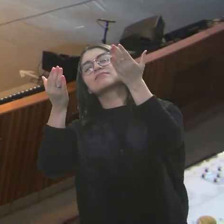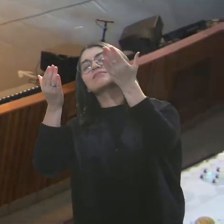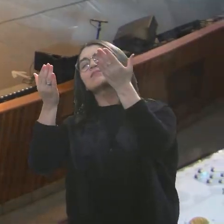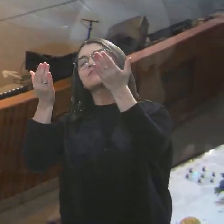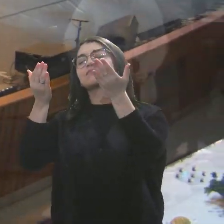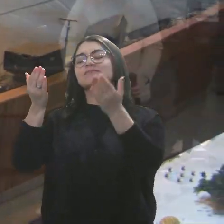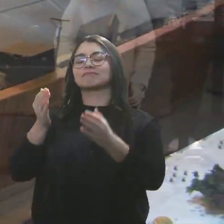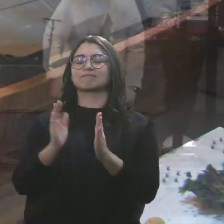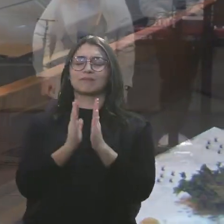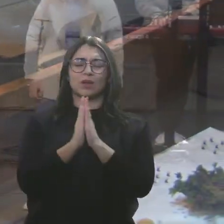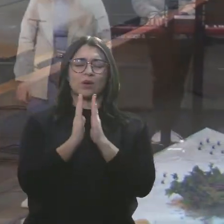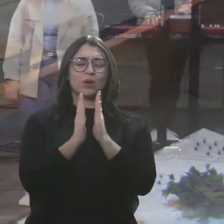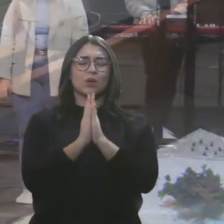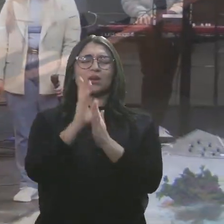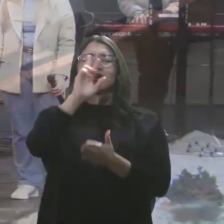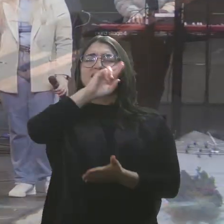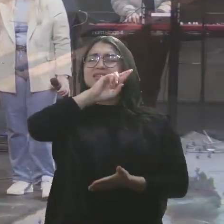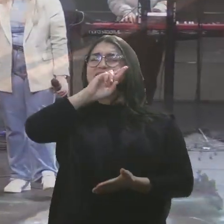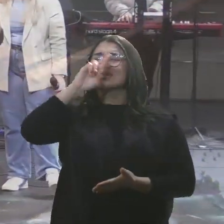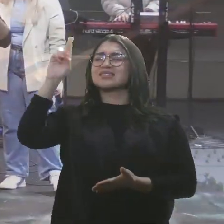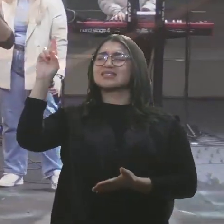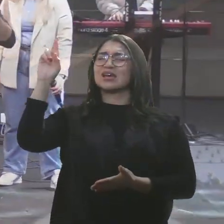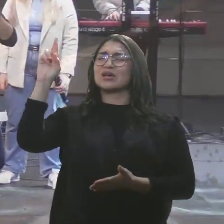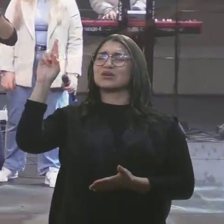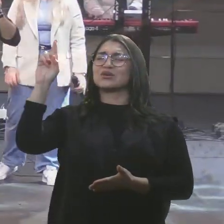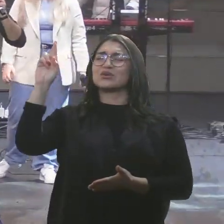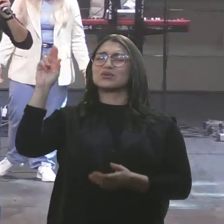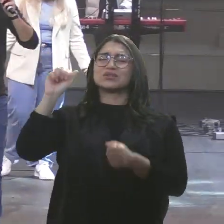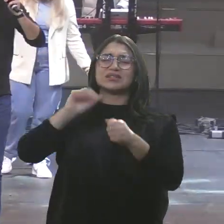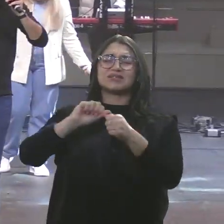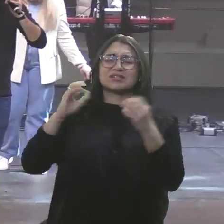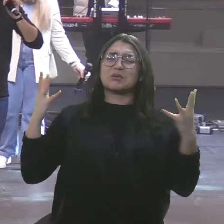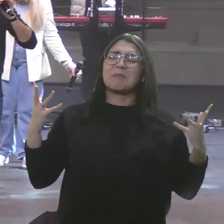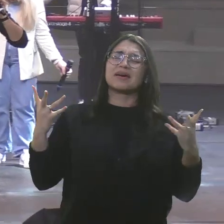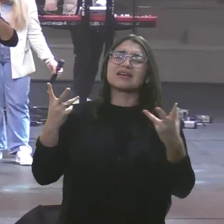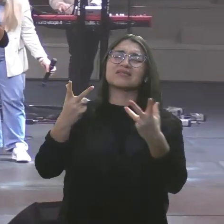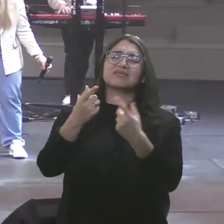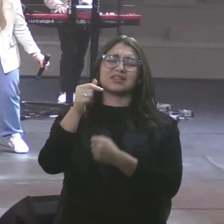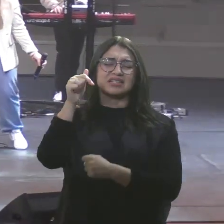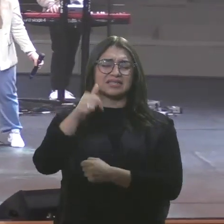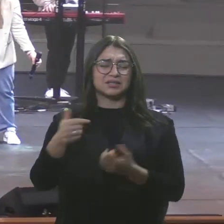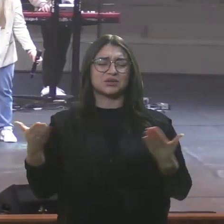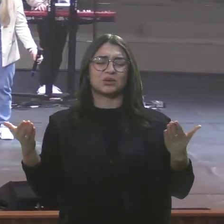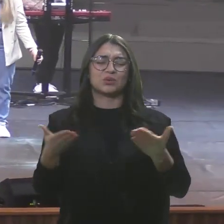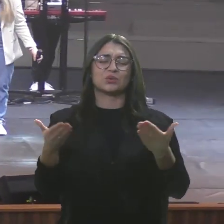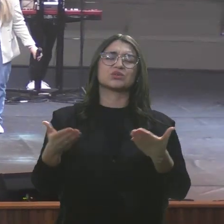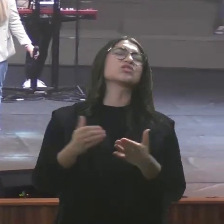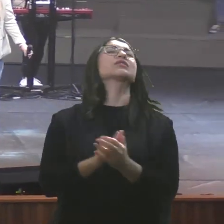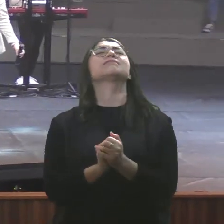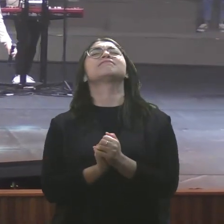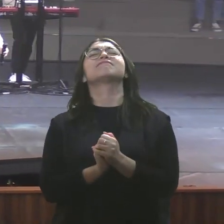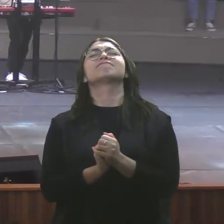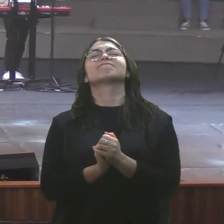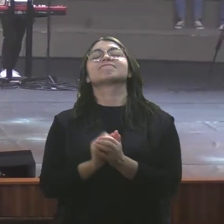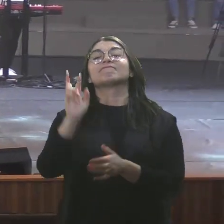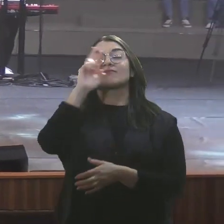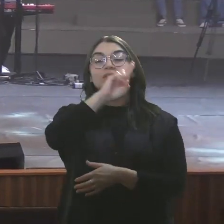O Senhor está fazendo coisas no nosso meio. Eu vou pedir para você fechar os teus olhos no seu lugar. O Senhor